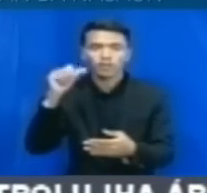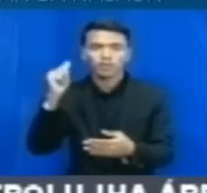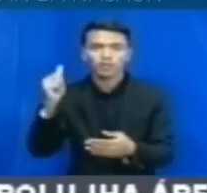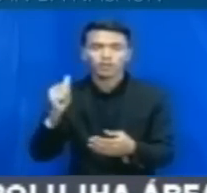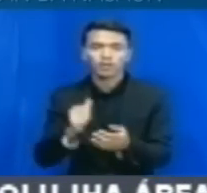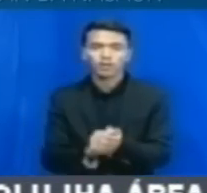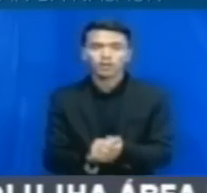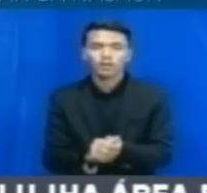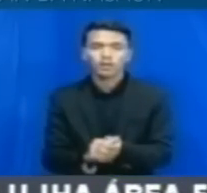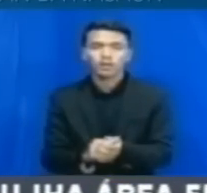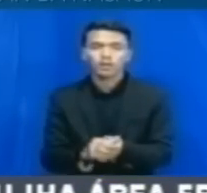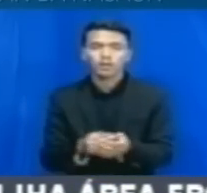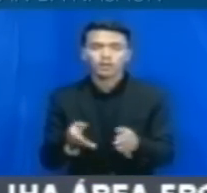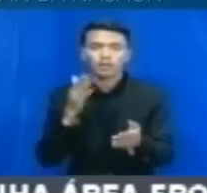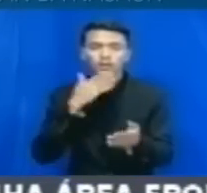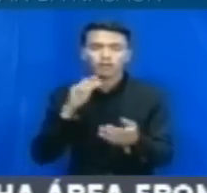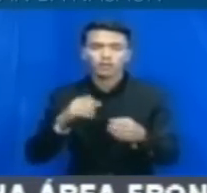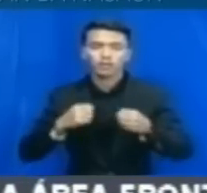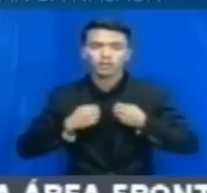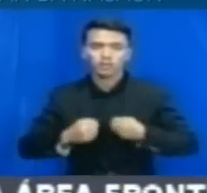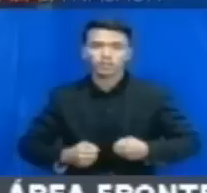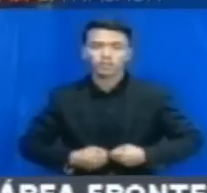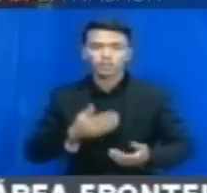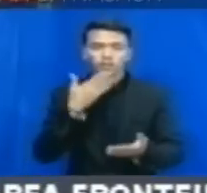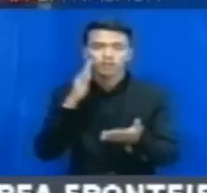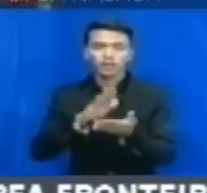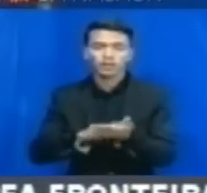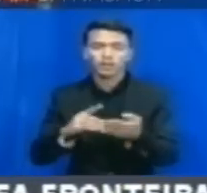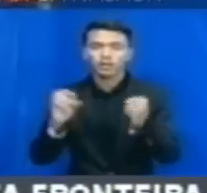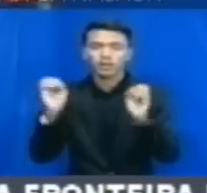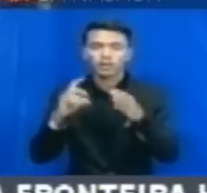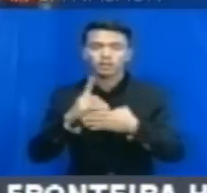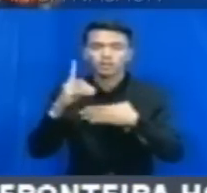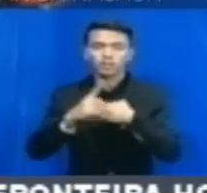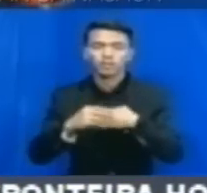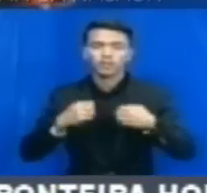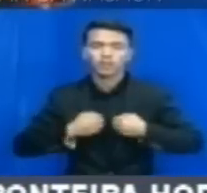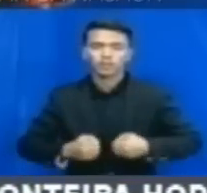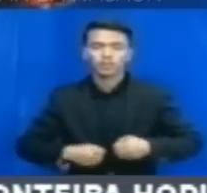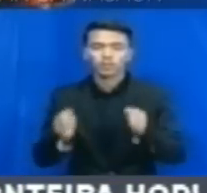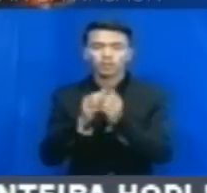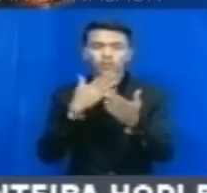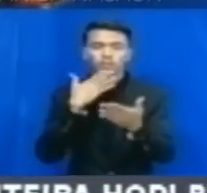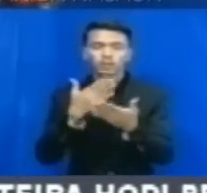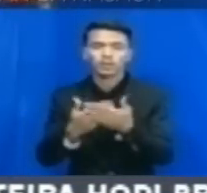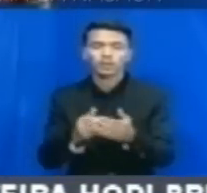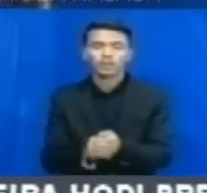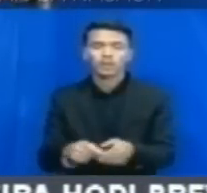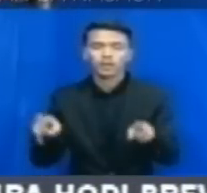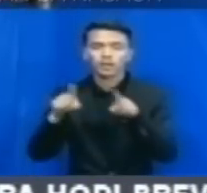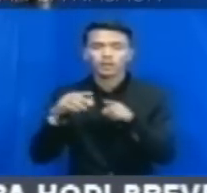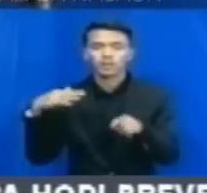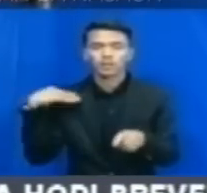itne funcionamento organ normal e depois la desempenha itne função hadiria okay. Haba fale academia esa nessa jovem